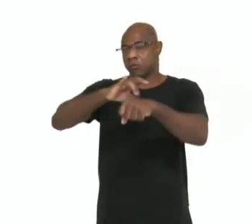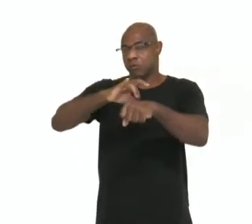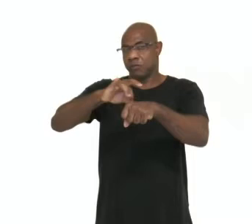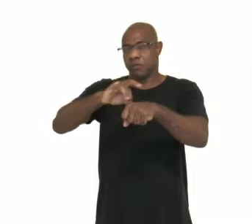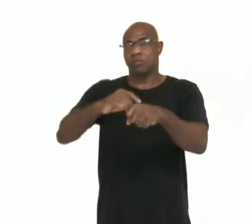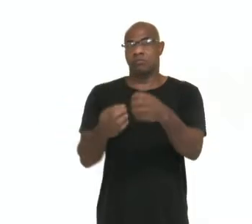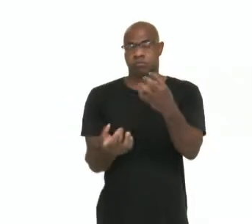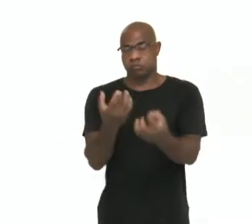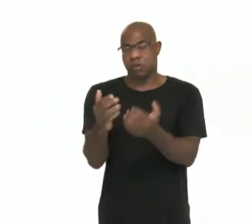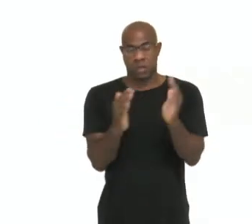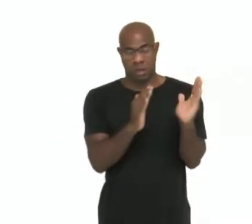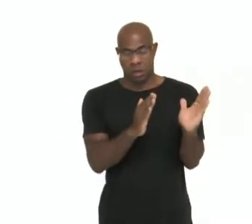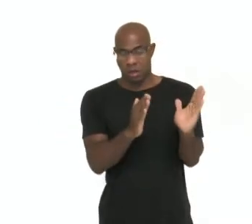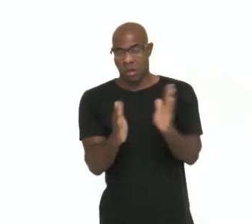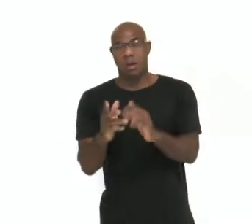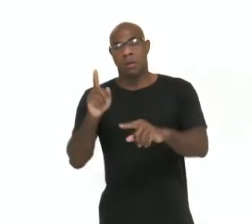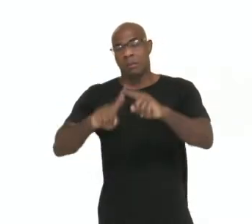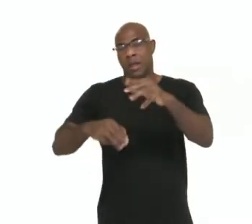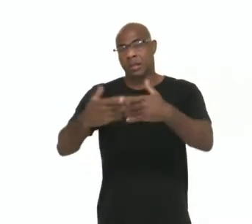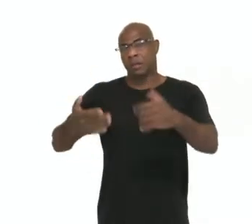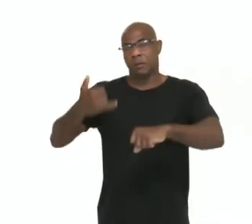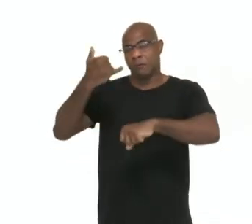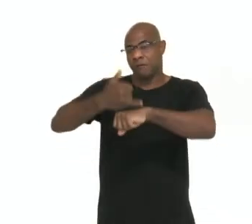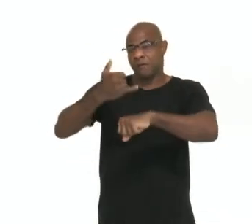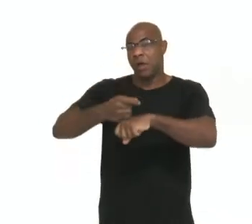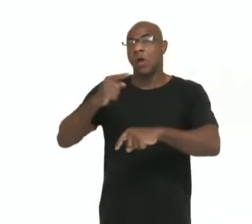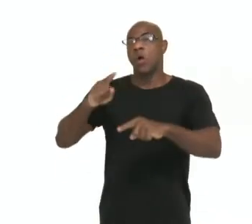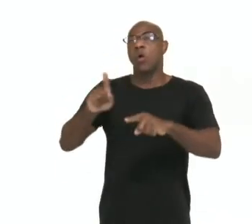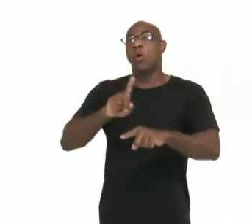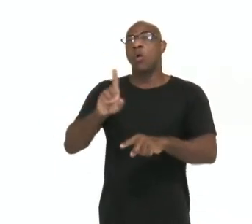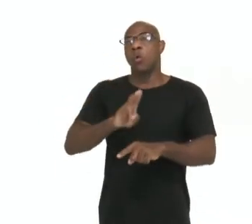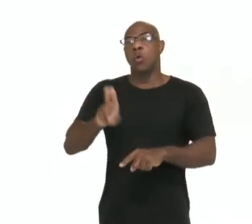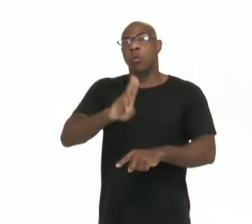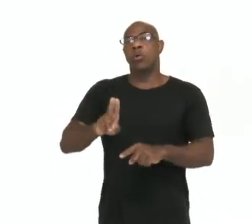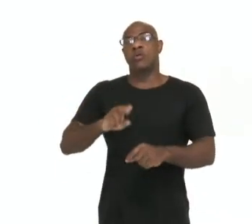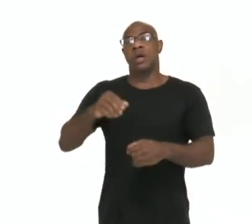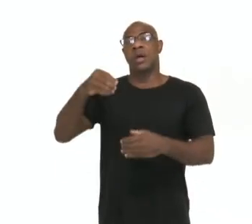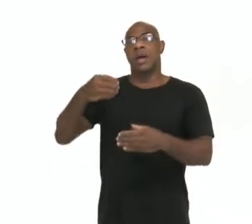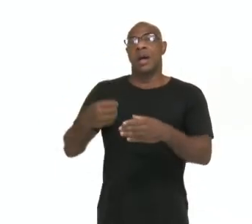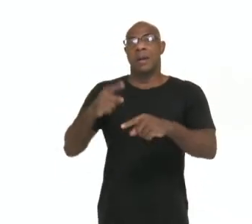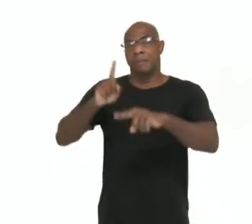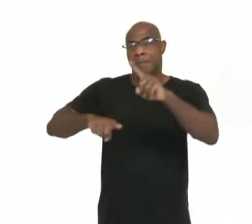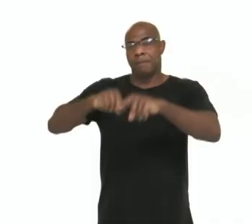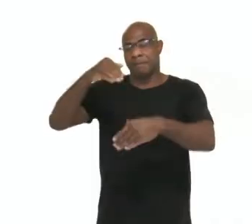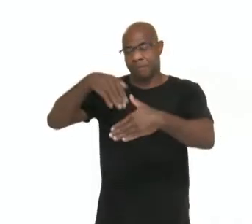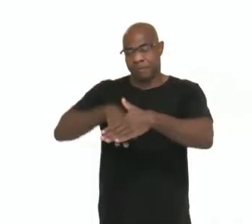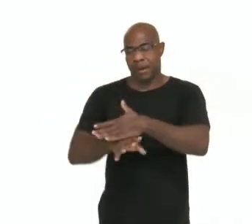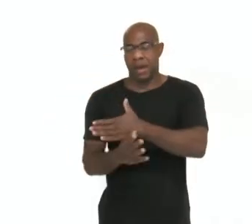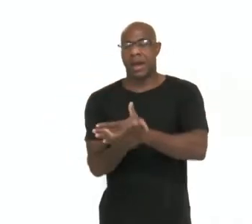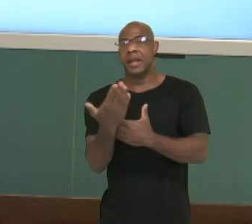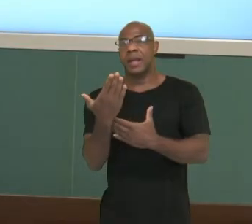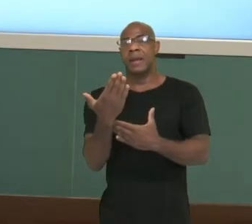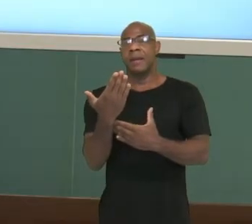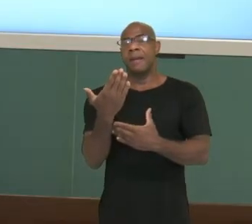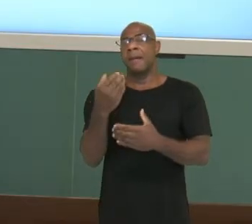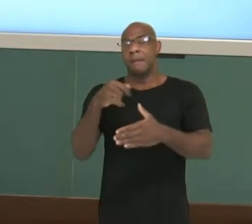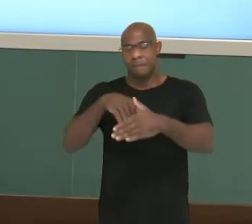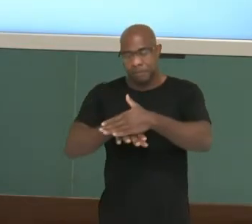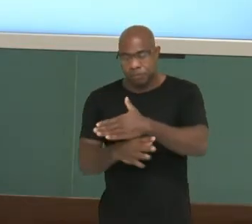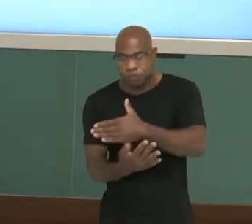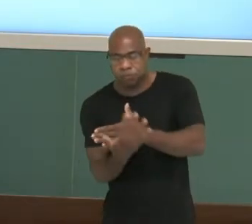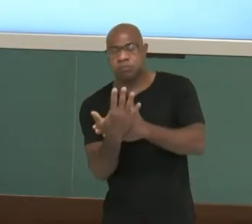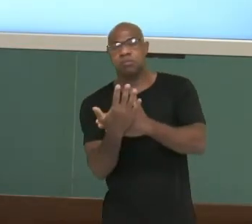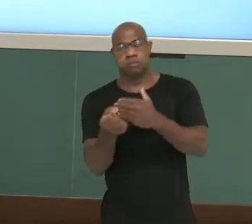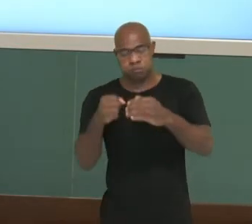Nesta etapa, produz o ferro, usa matéria-prima para a produção do ferro fundido e aço. Então, o carvão mineral,